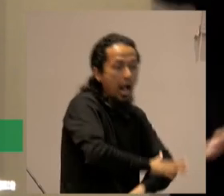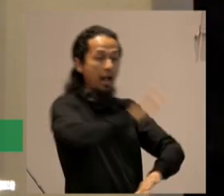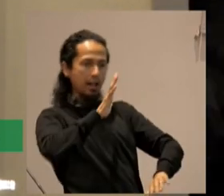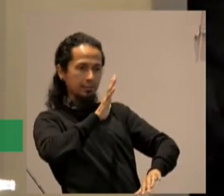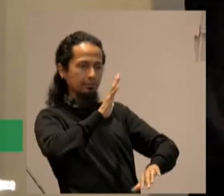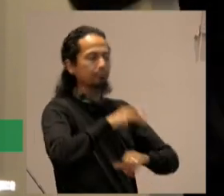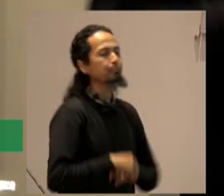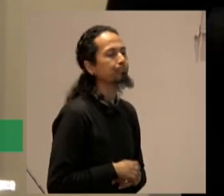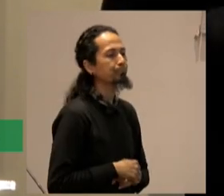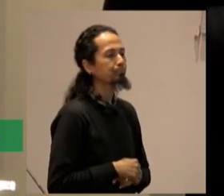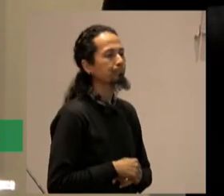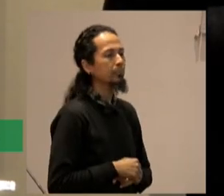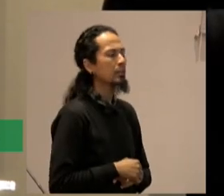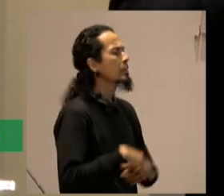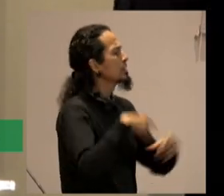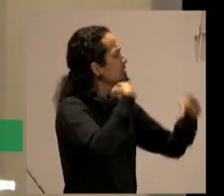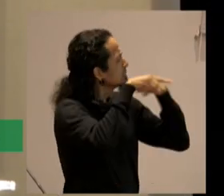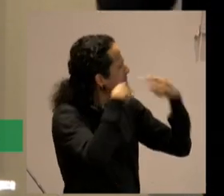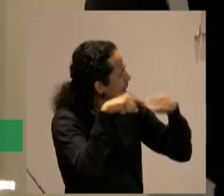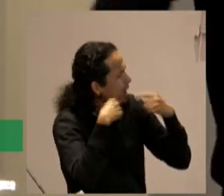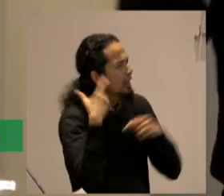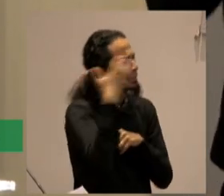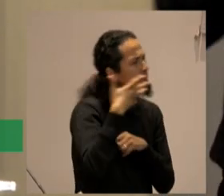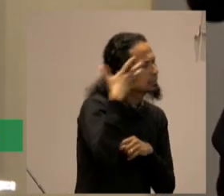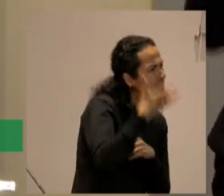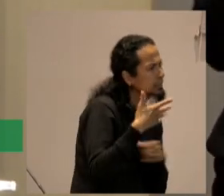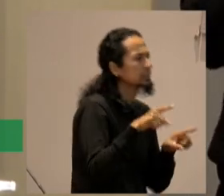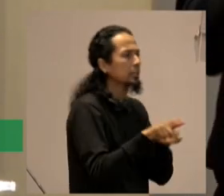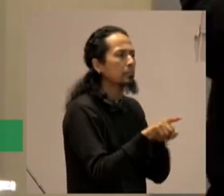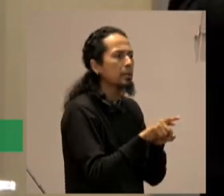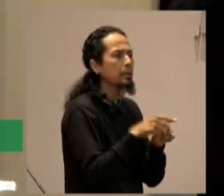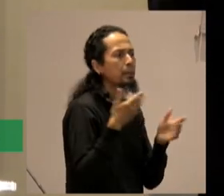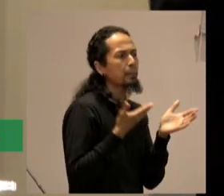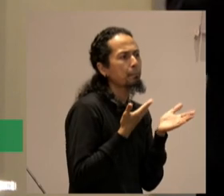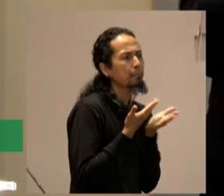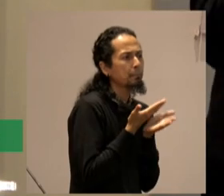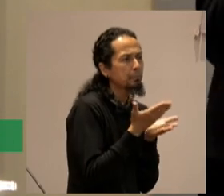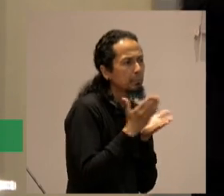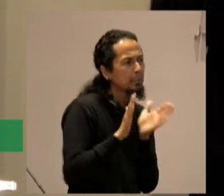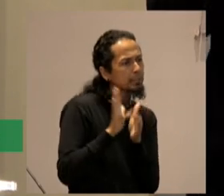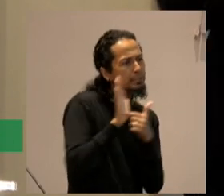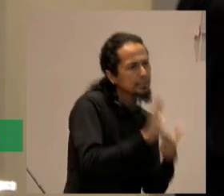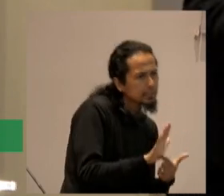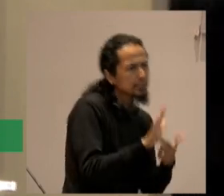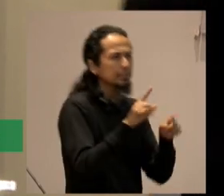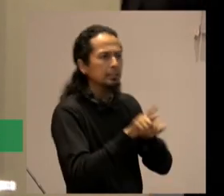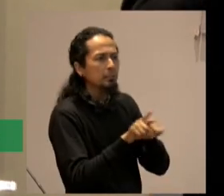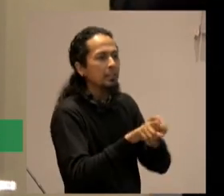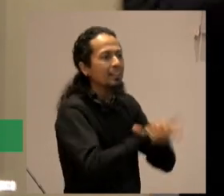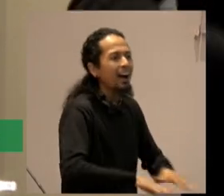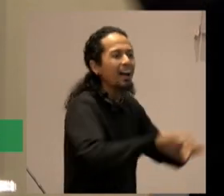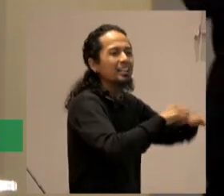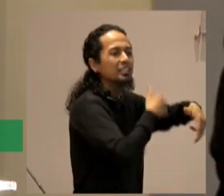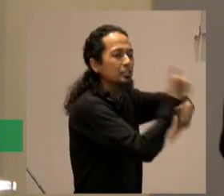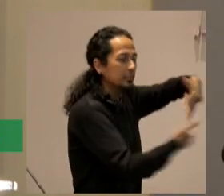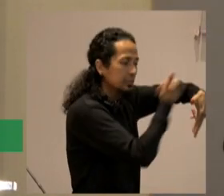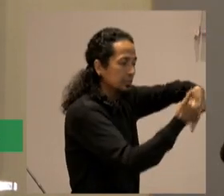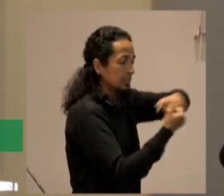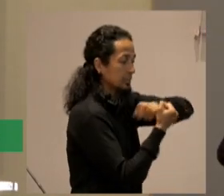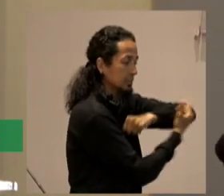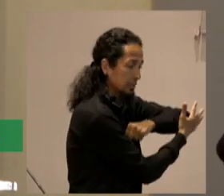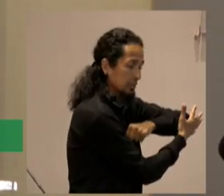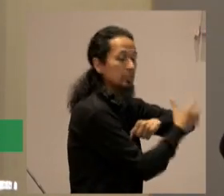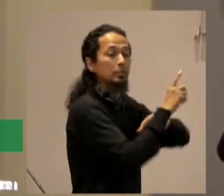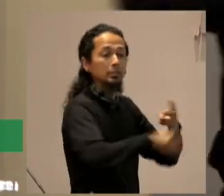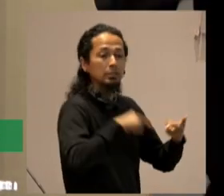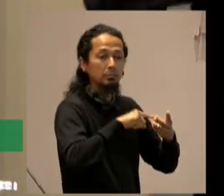realizadas palestras, comunicações de pesquisa e de práticas educacionais no âmbito da educação infantil, ensino